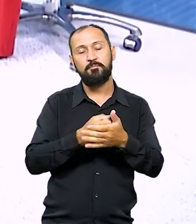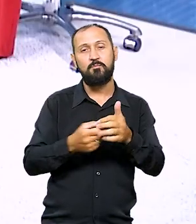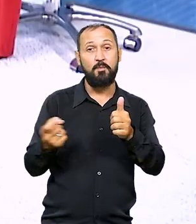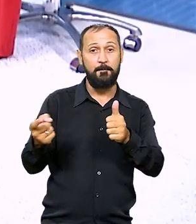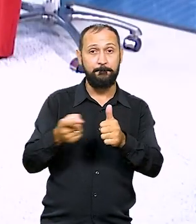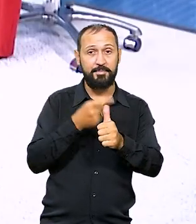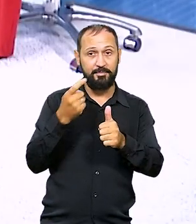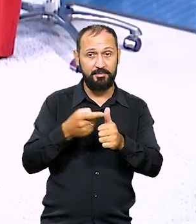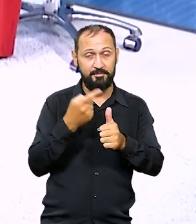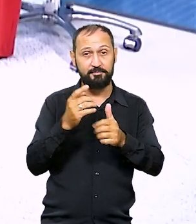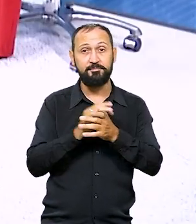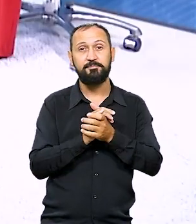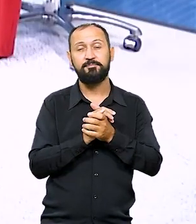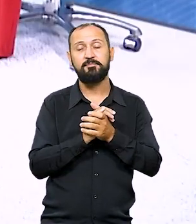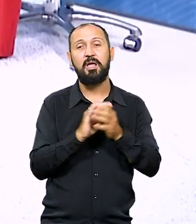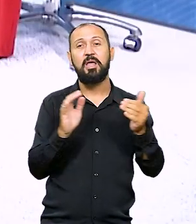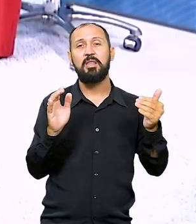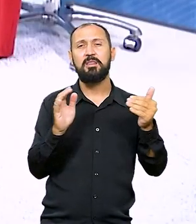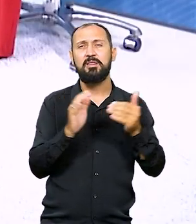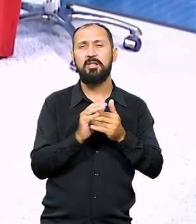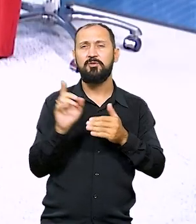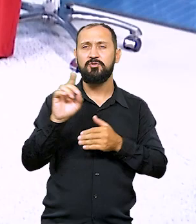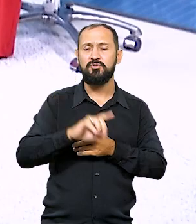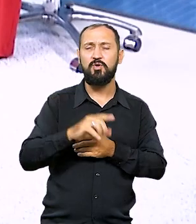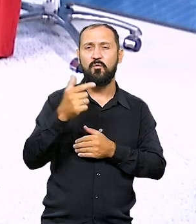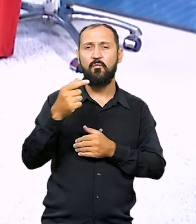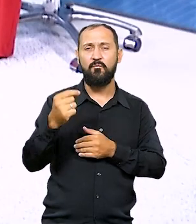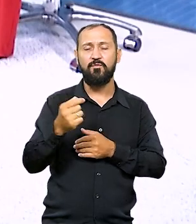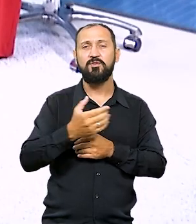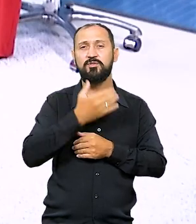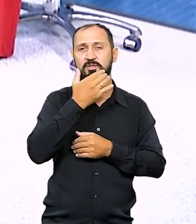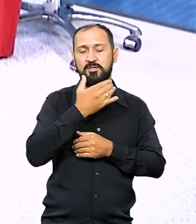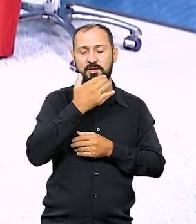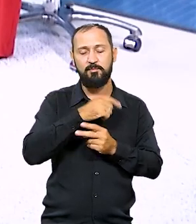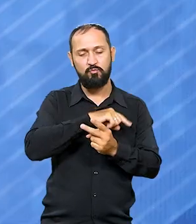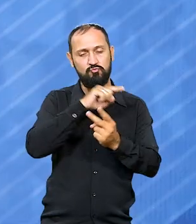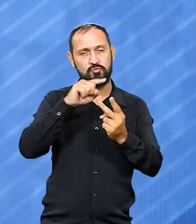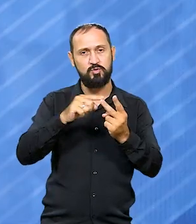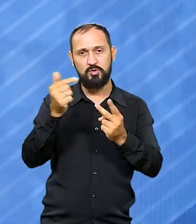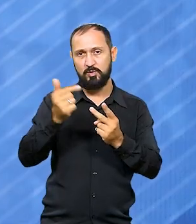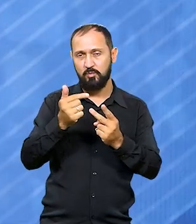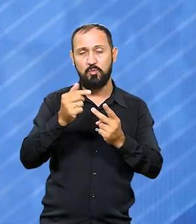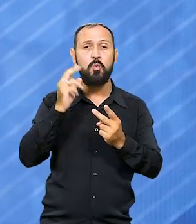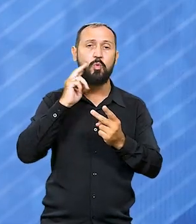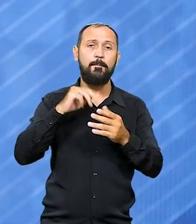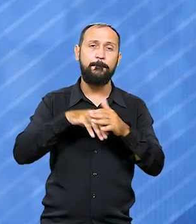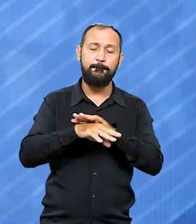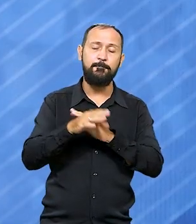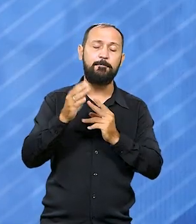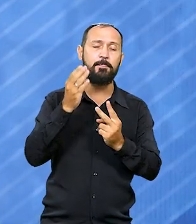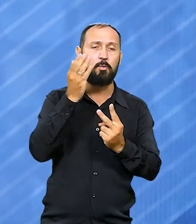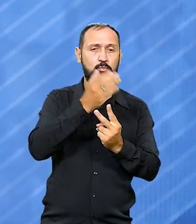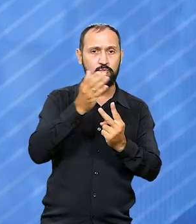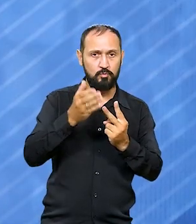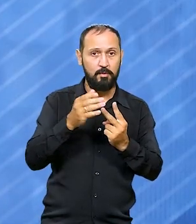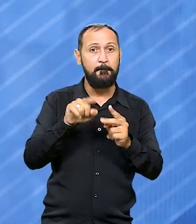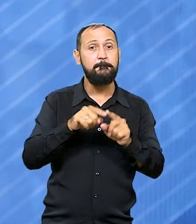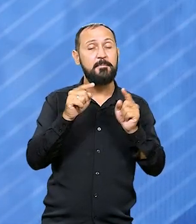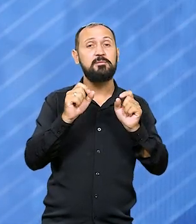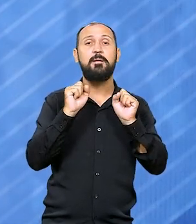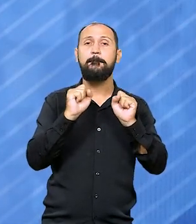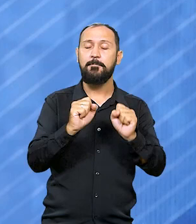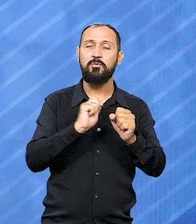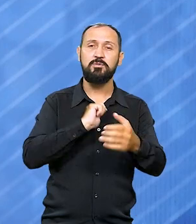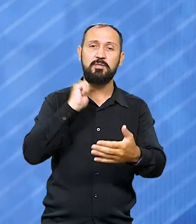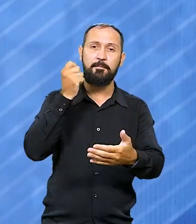Durante o ano ele é pago a primeira parcela e até o dia 20 de dezembro é paga a segunda parcela. Costuma-se